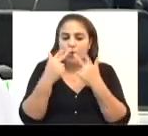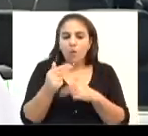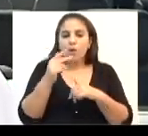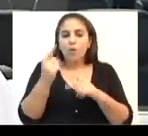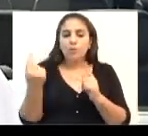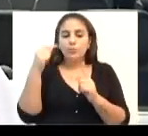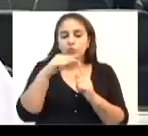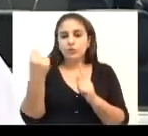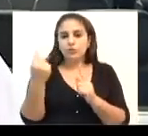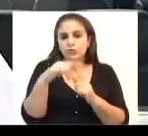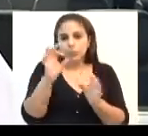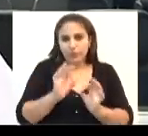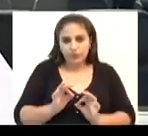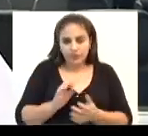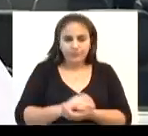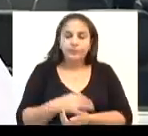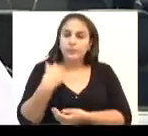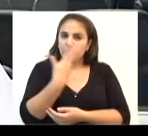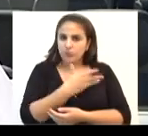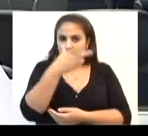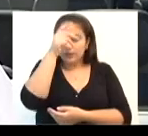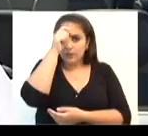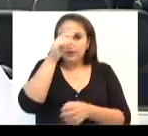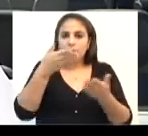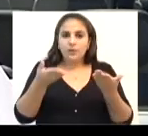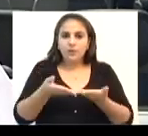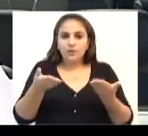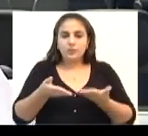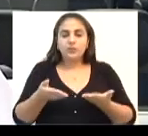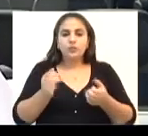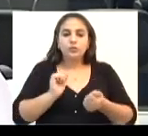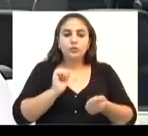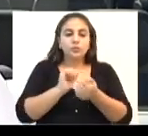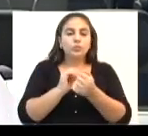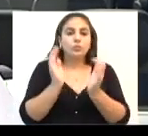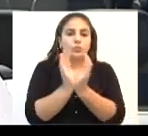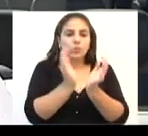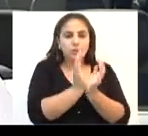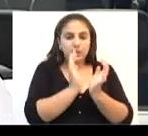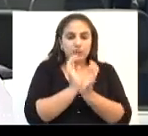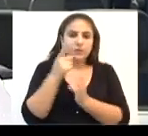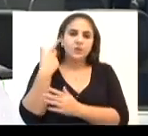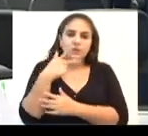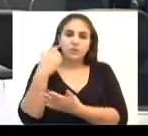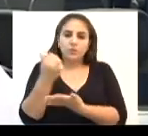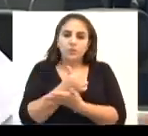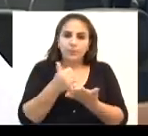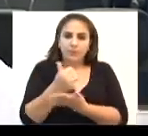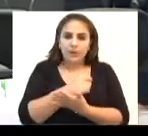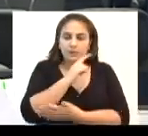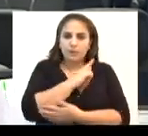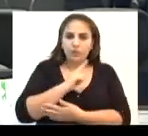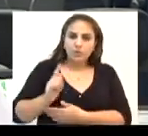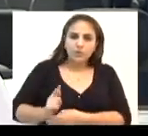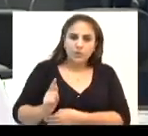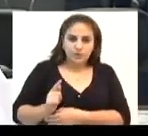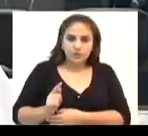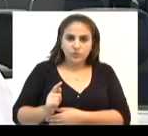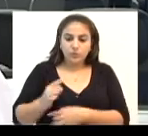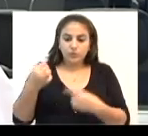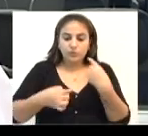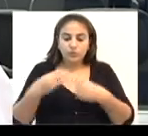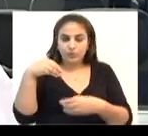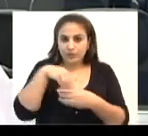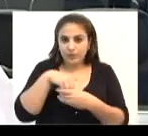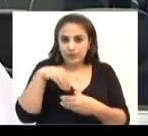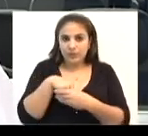objetivo dos projetos. Nós vamos analisar agora, junto com os demais colegas vereadores da base do governo e com a Câmara, com o debate interno,